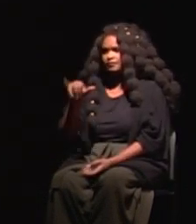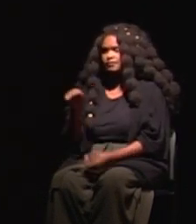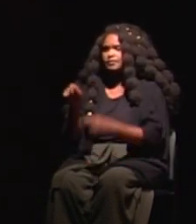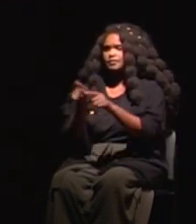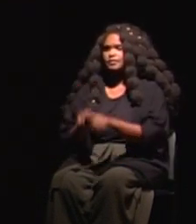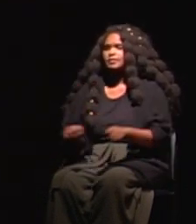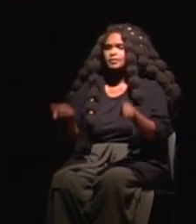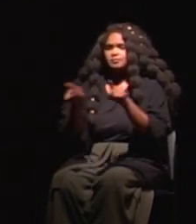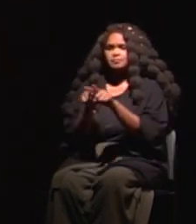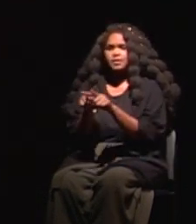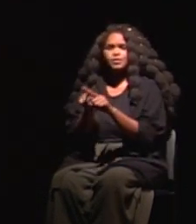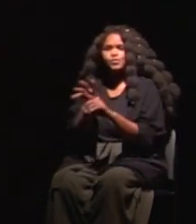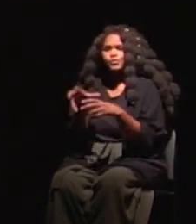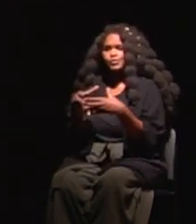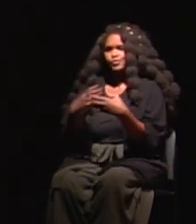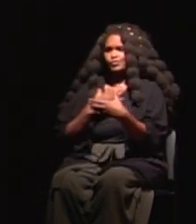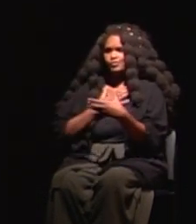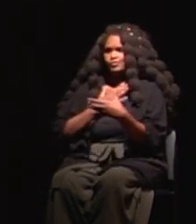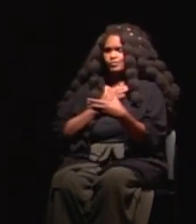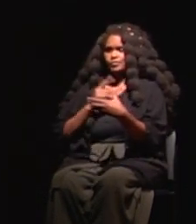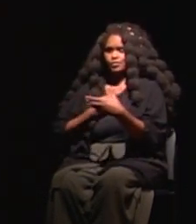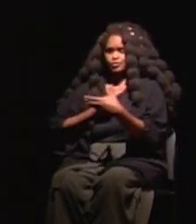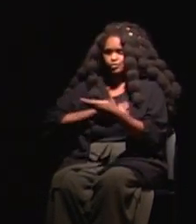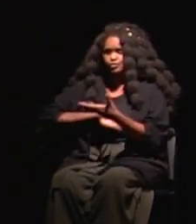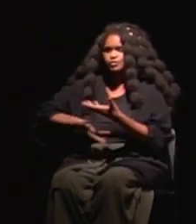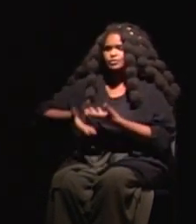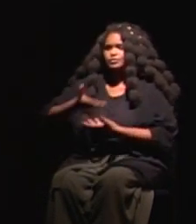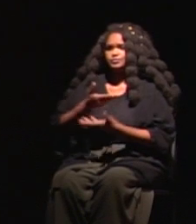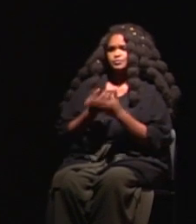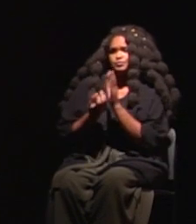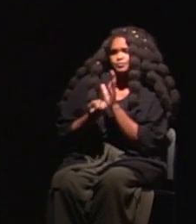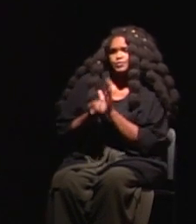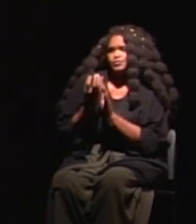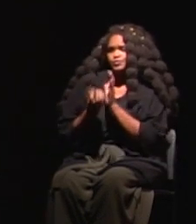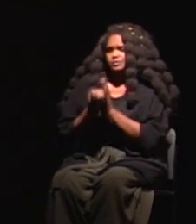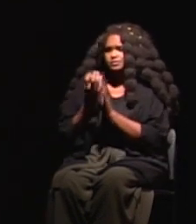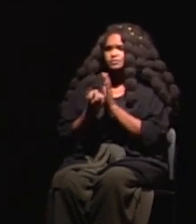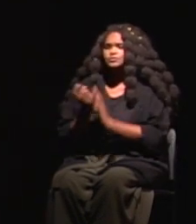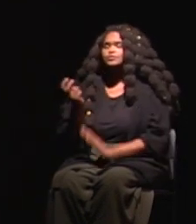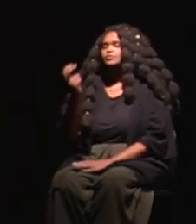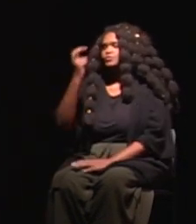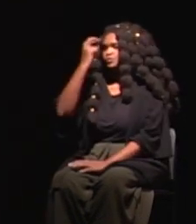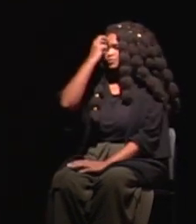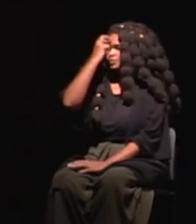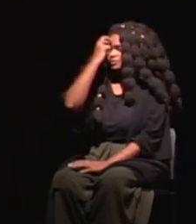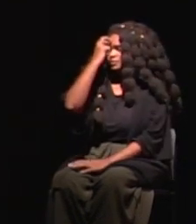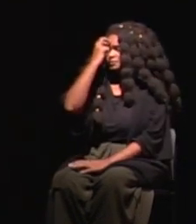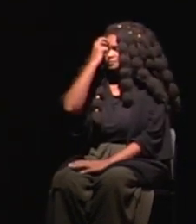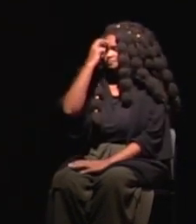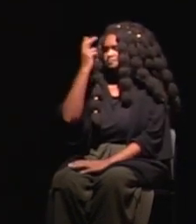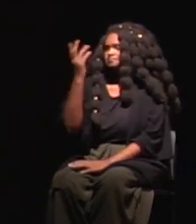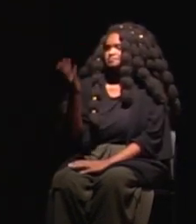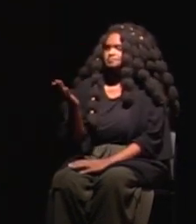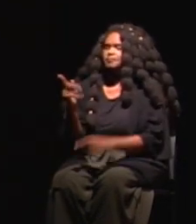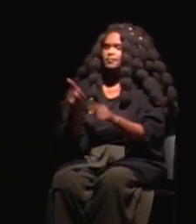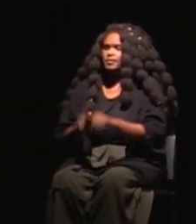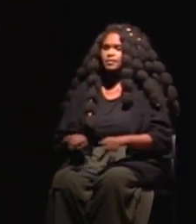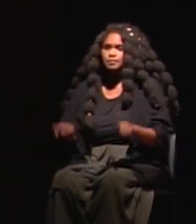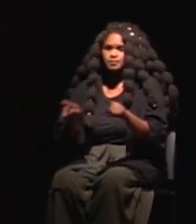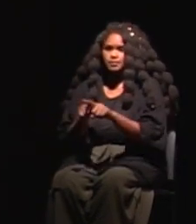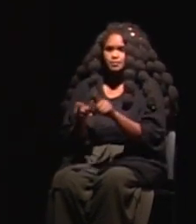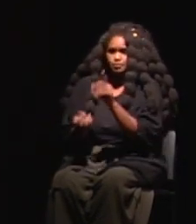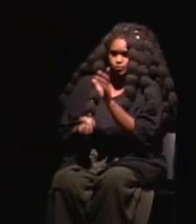eu, partilhávamos a produção cultural e, portanto, uma